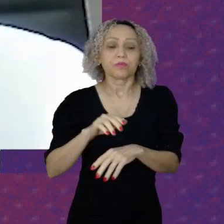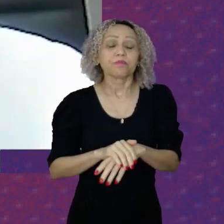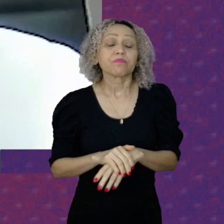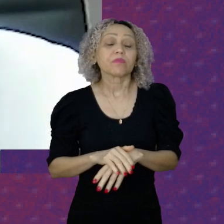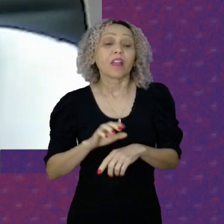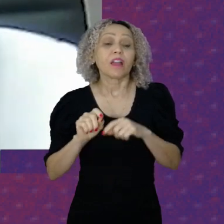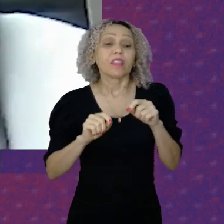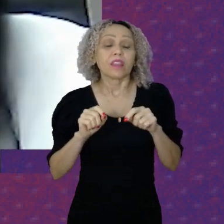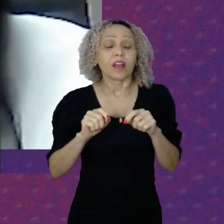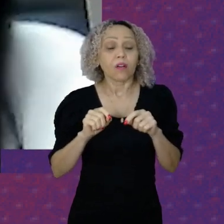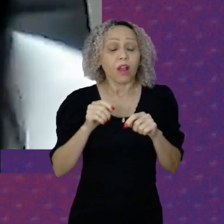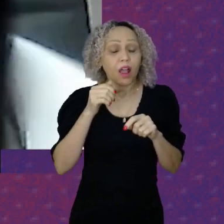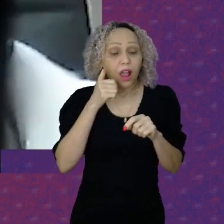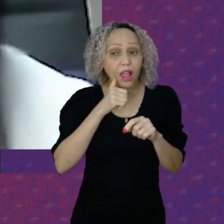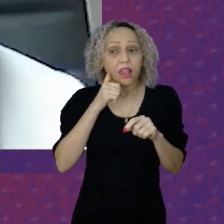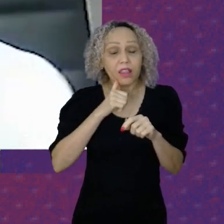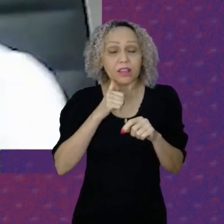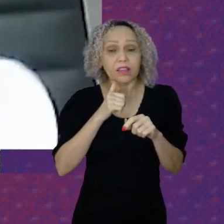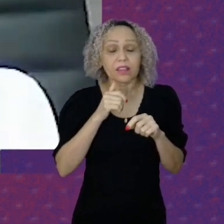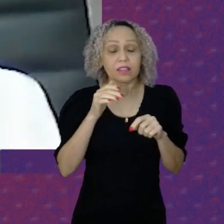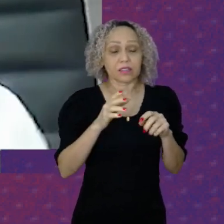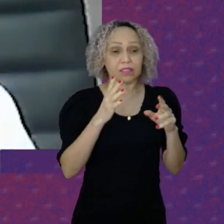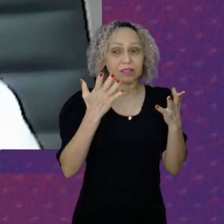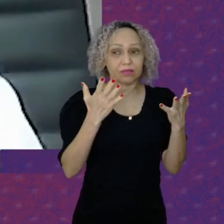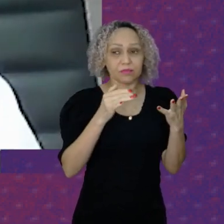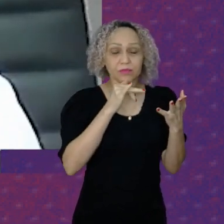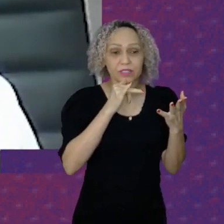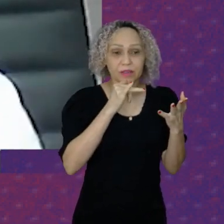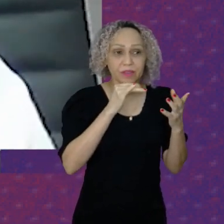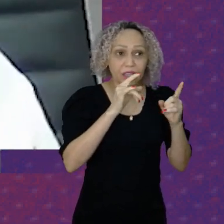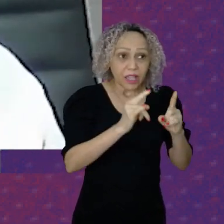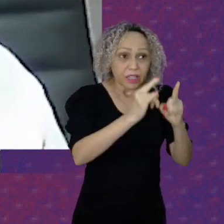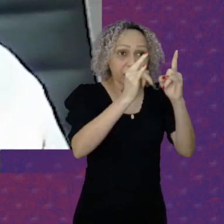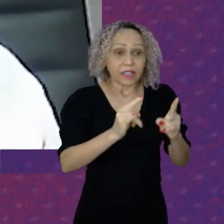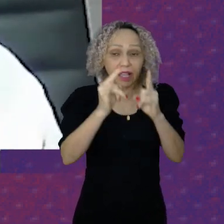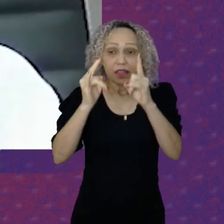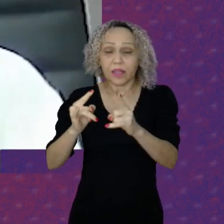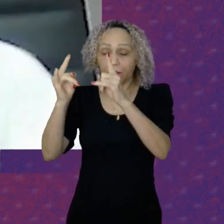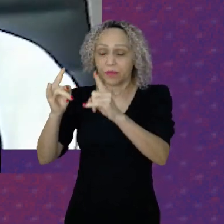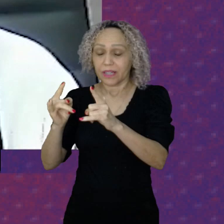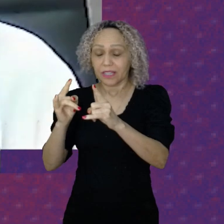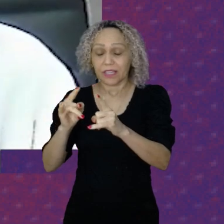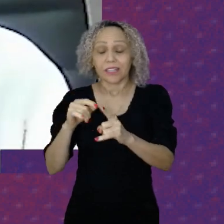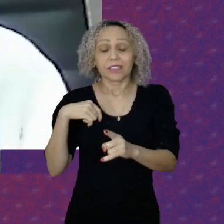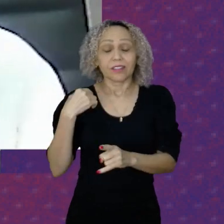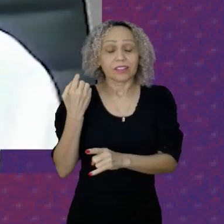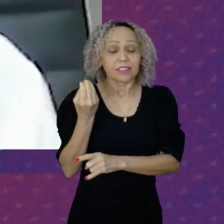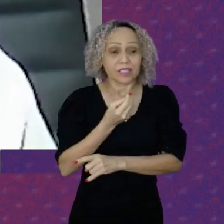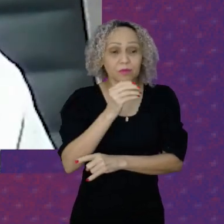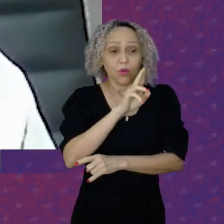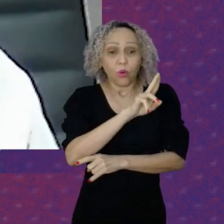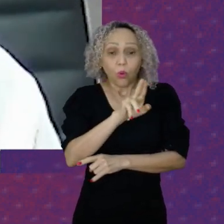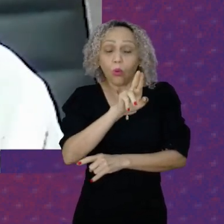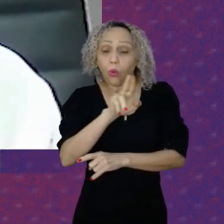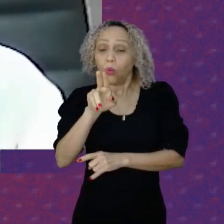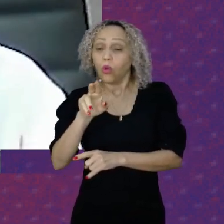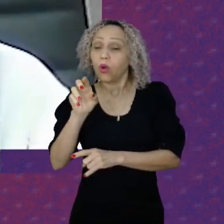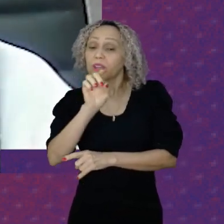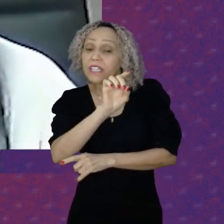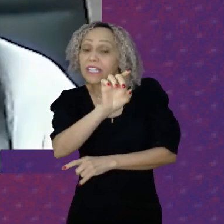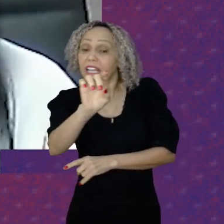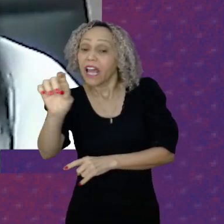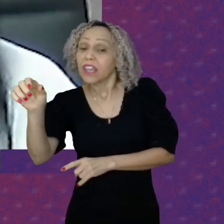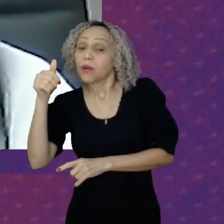ajudaram na construção, e nós demos o nome de cada prédio de uma dessas mulheres que participaram da construção. E demos também o nome de Dona Lindu, a mãe de